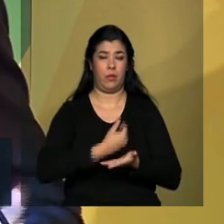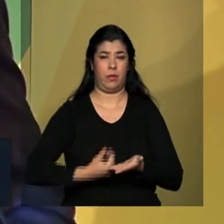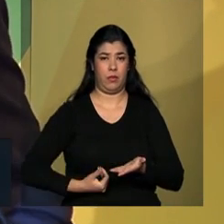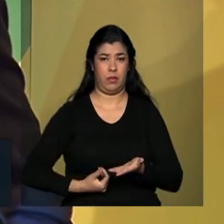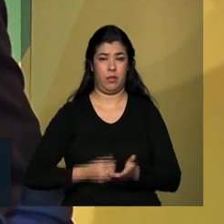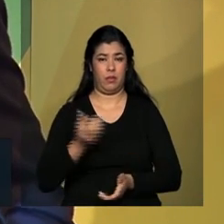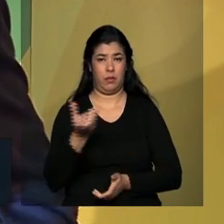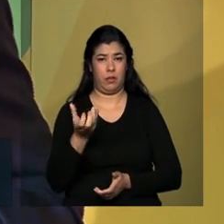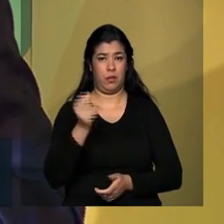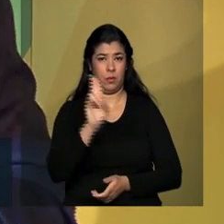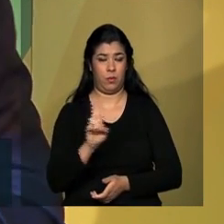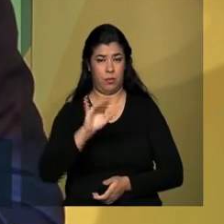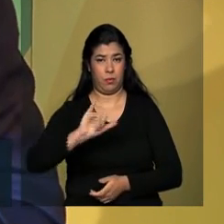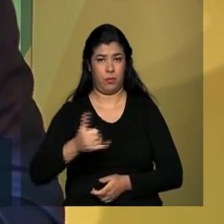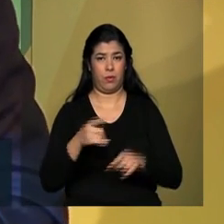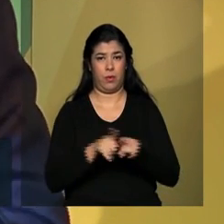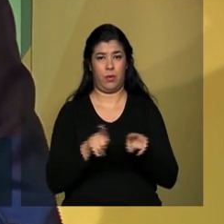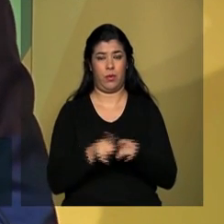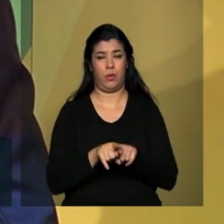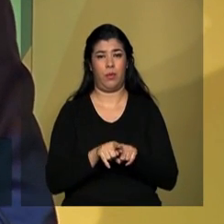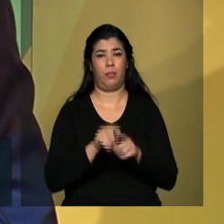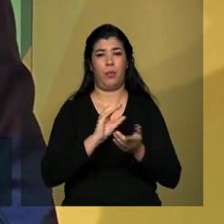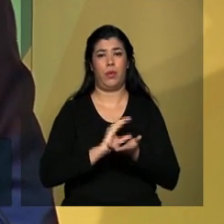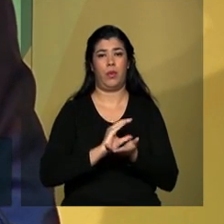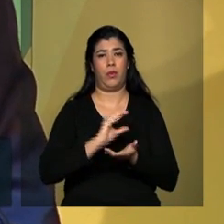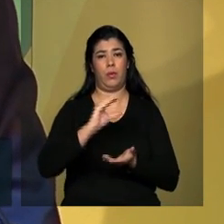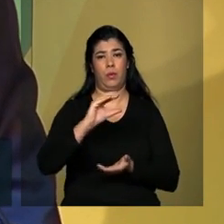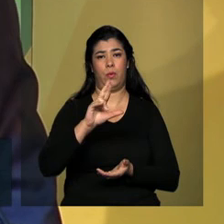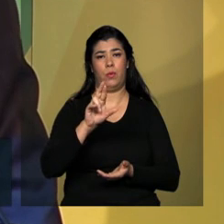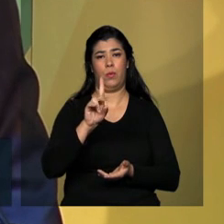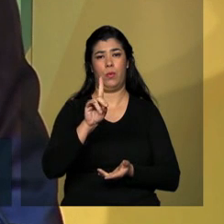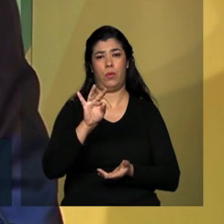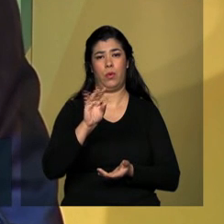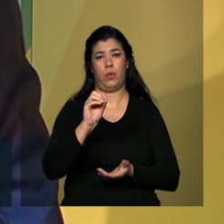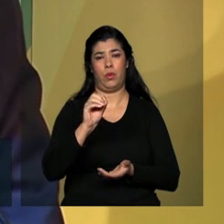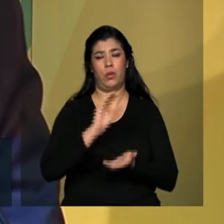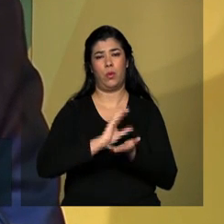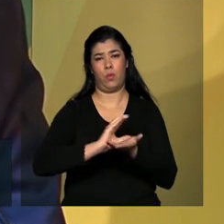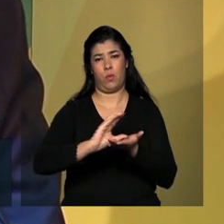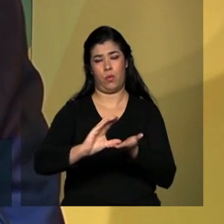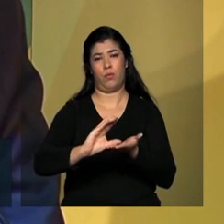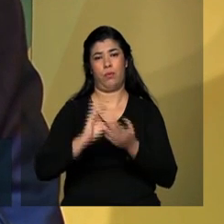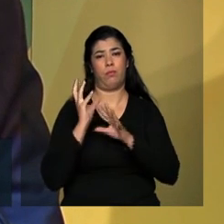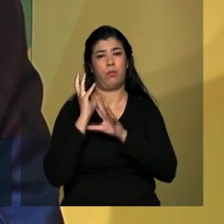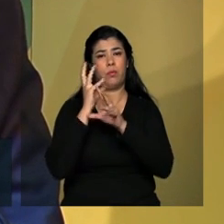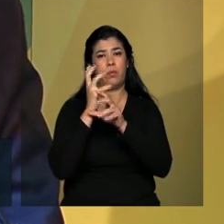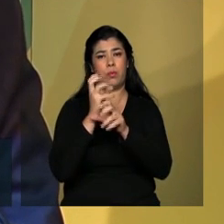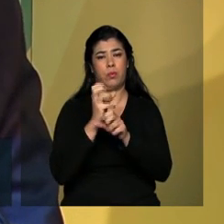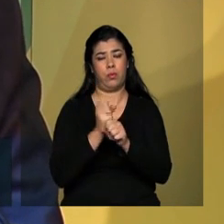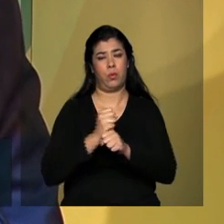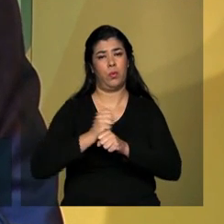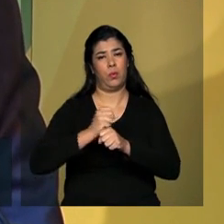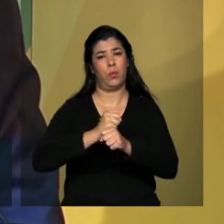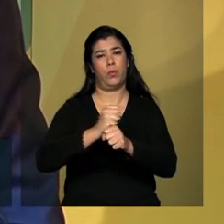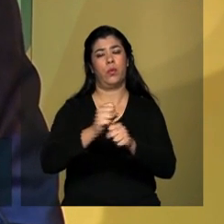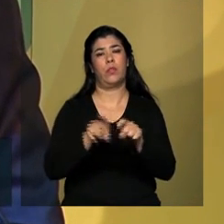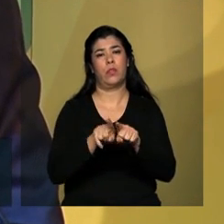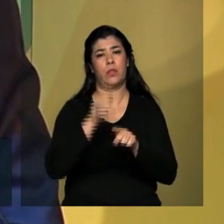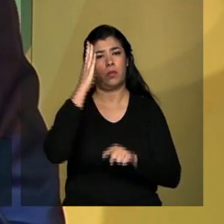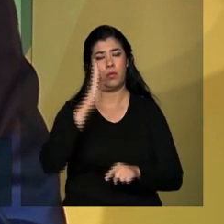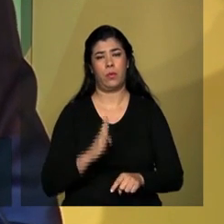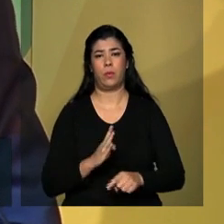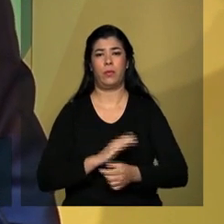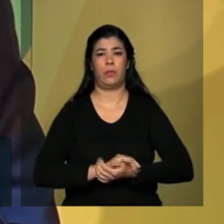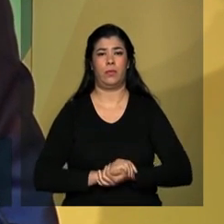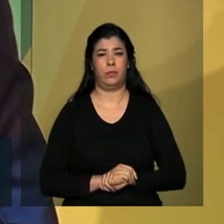usar dessa forma o crédito privado para estimular e aumentar o volume do crédito privado a longo prazo no Brasil.